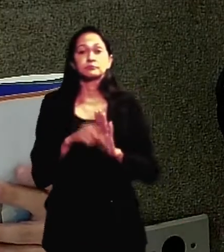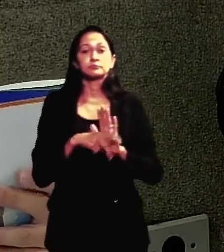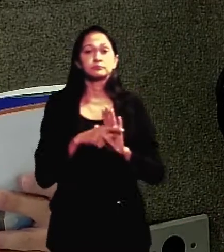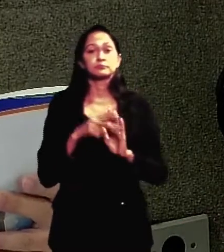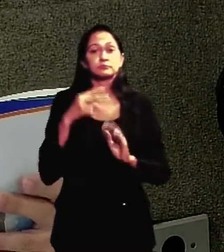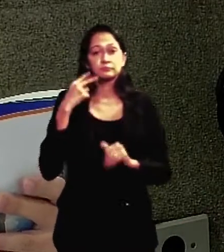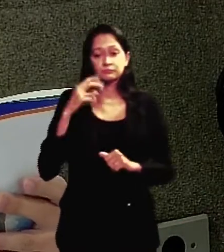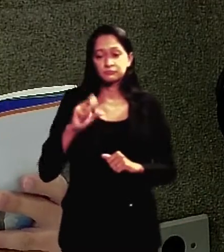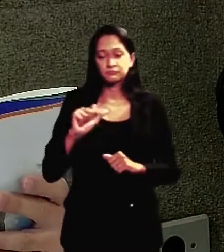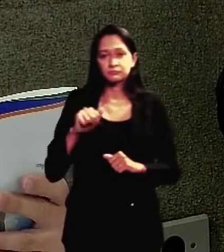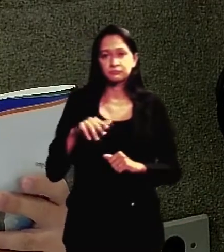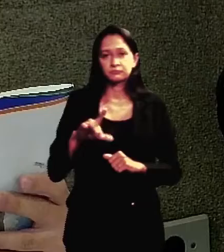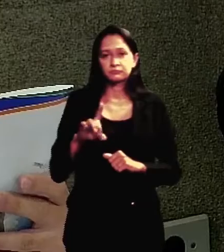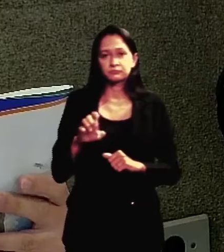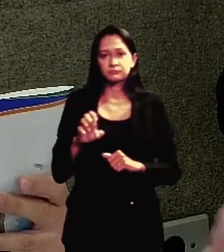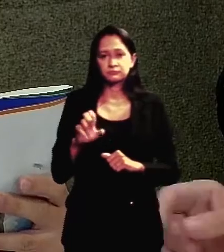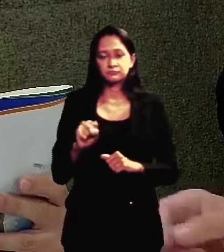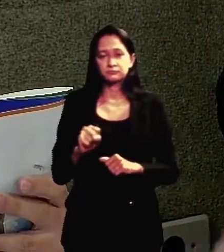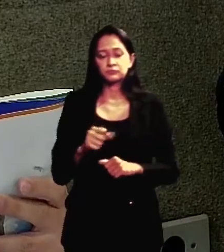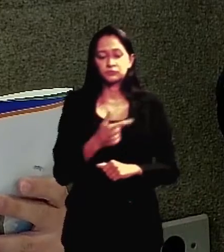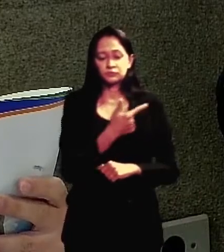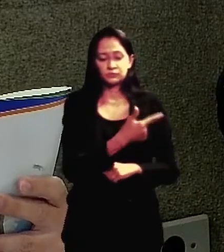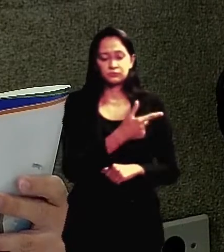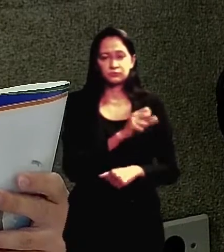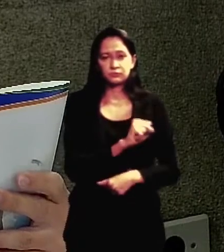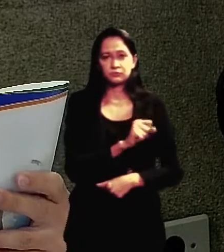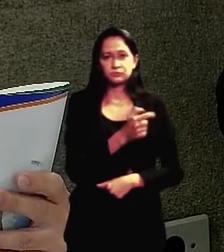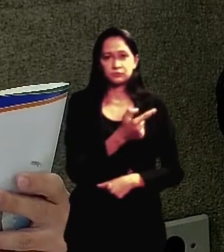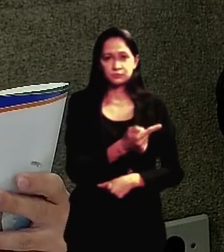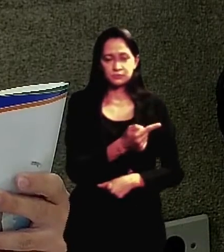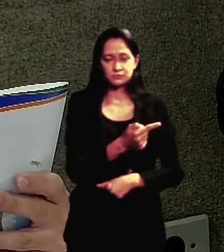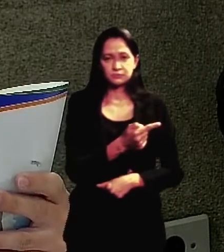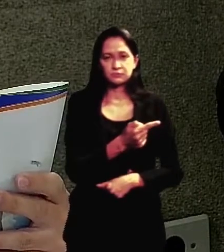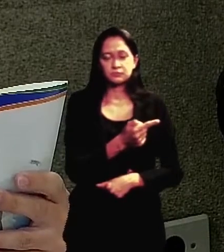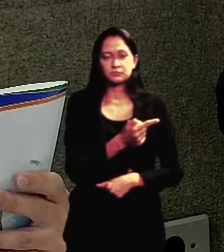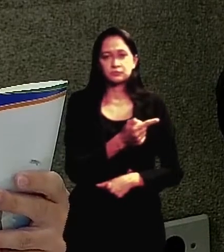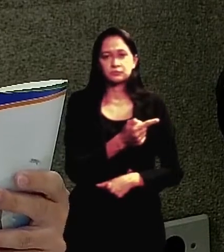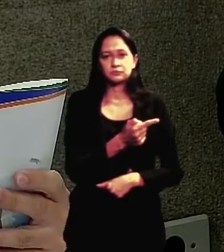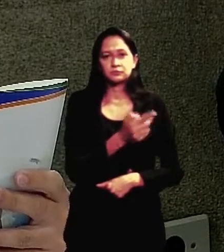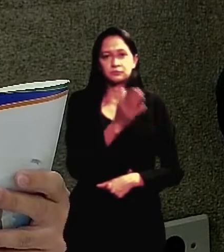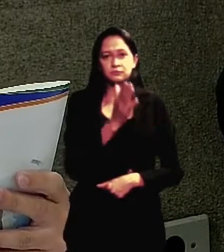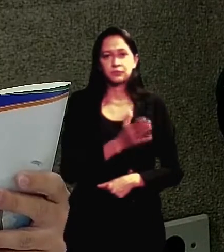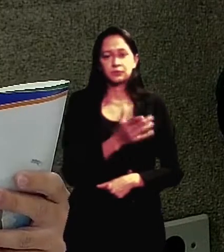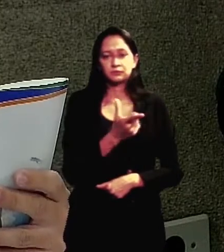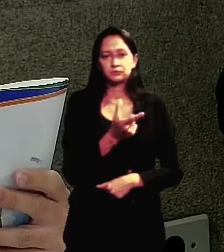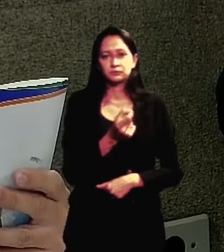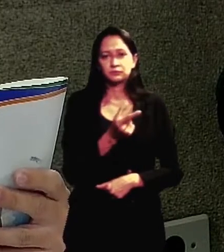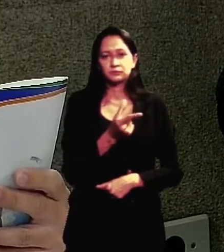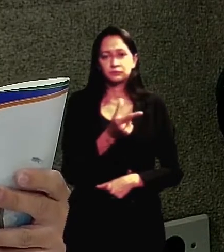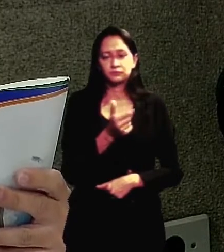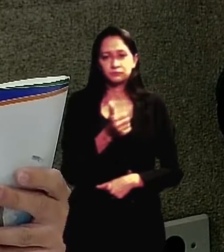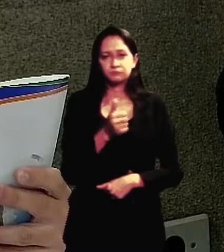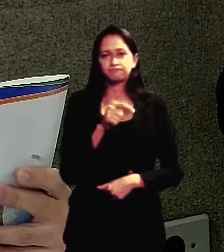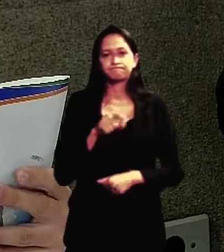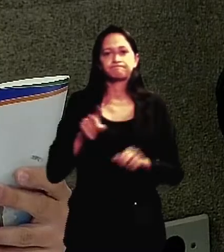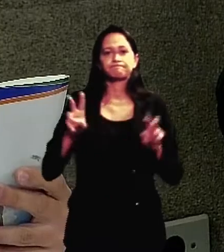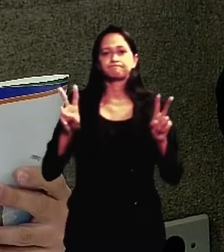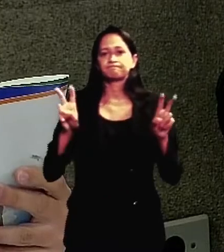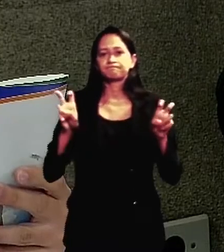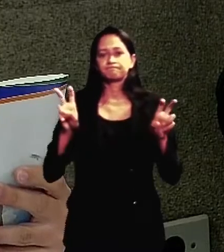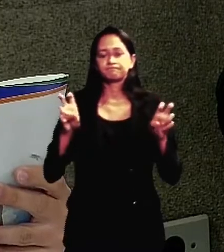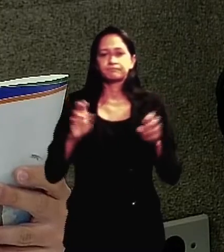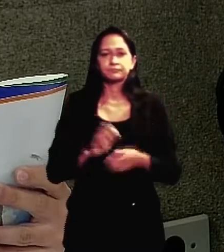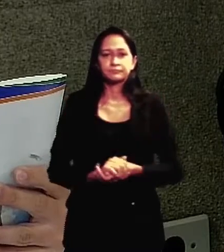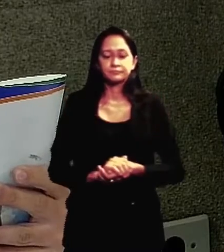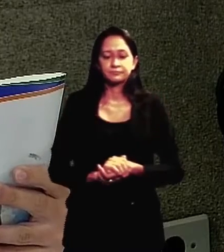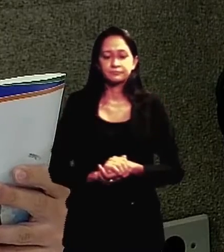Júnior. Projeto de número 287... de 21, projeto que altera o